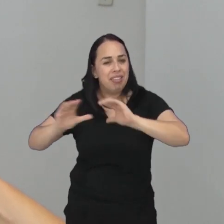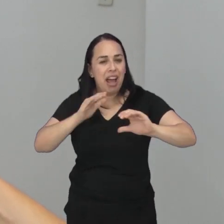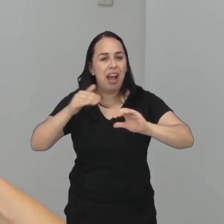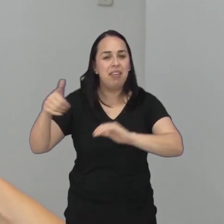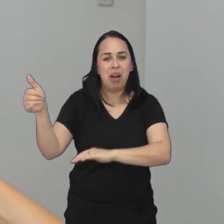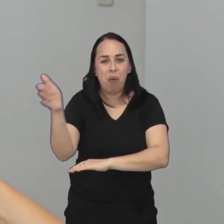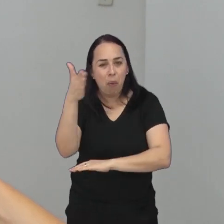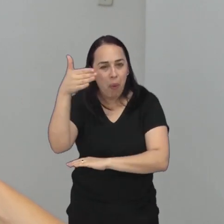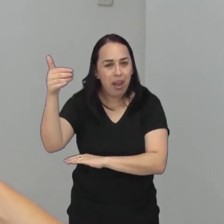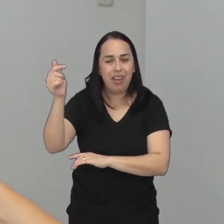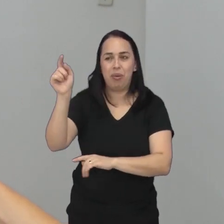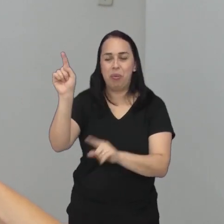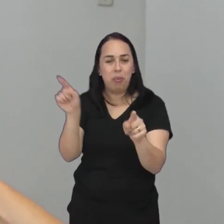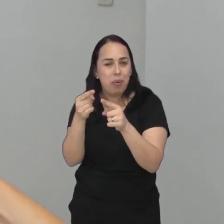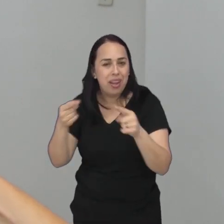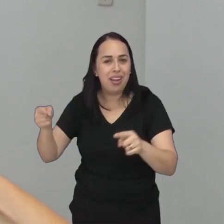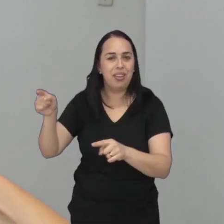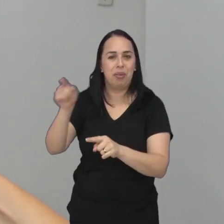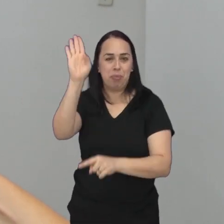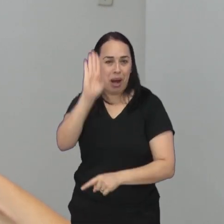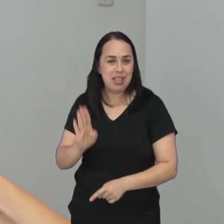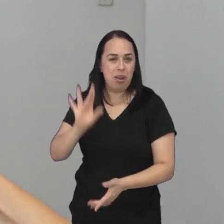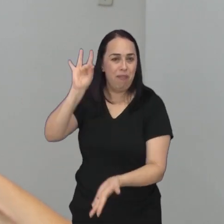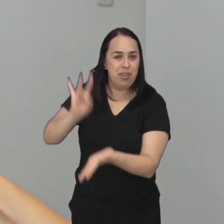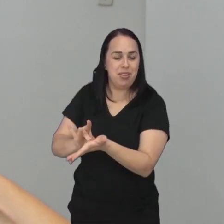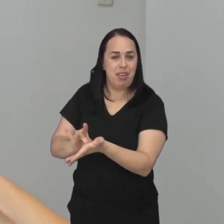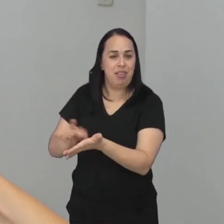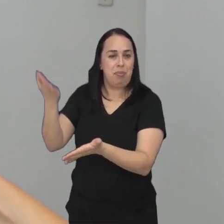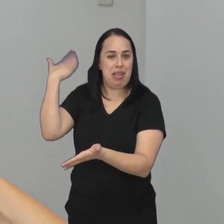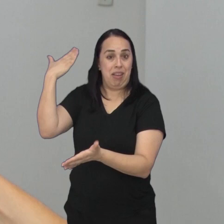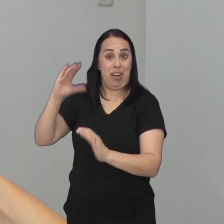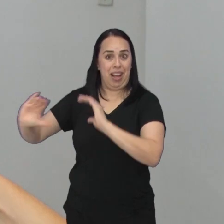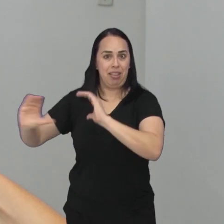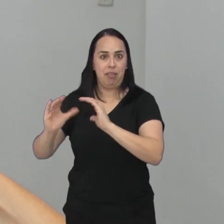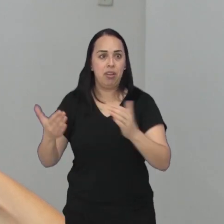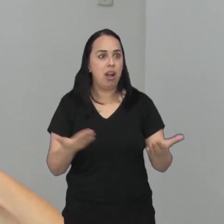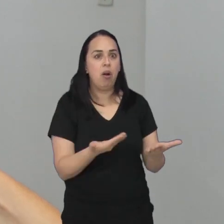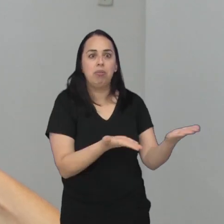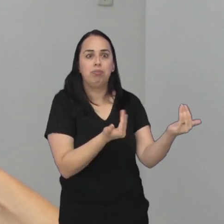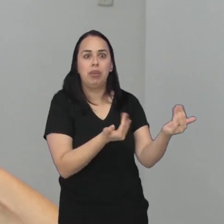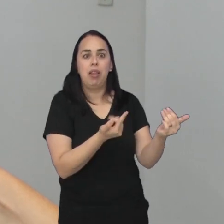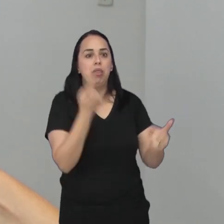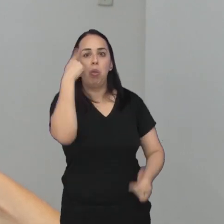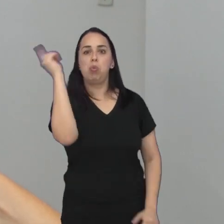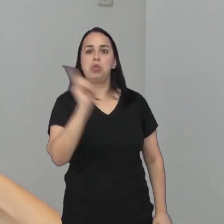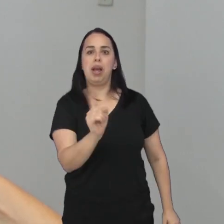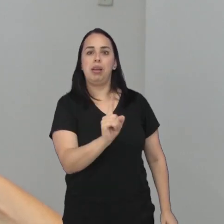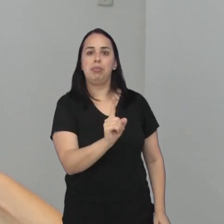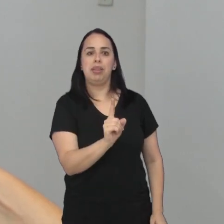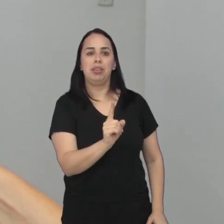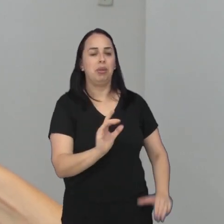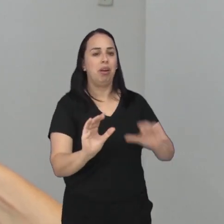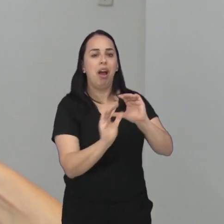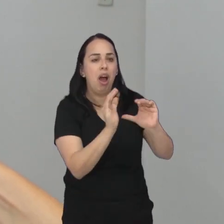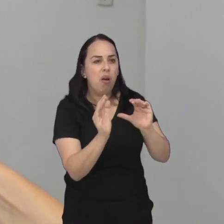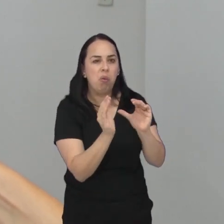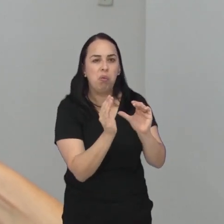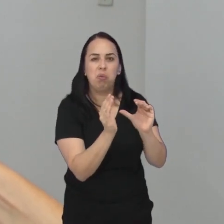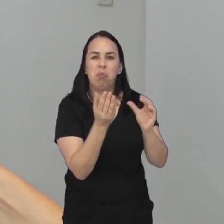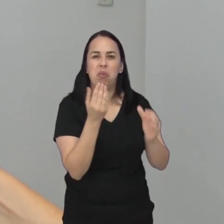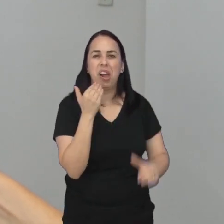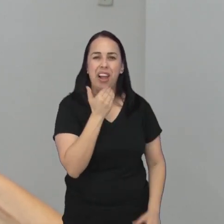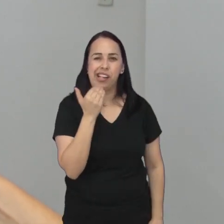tinham de cantar o hino nacional nas escolas e que muitos jovens hoje talvez tenham dificuldade de entender o hino nacional,